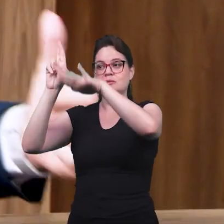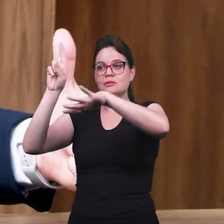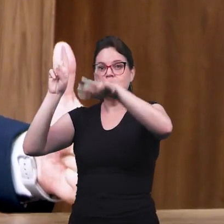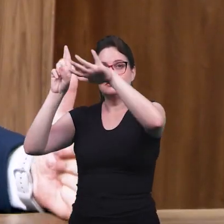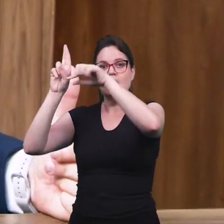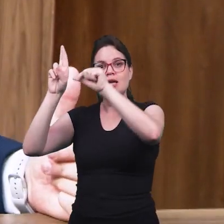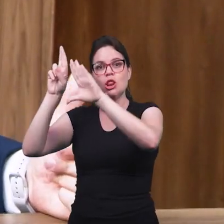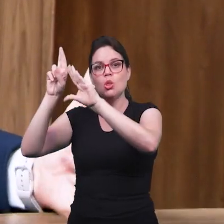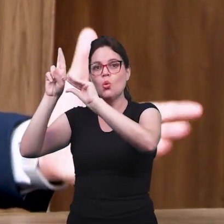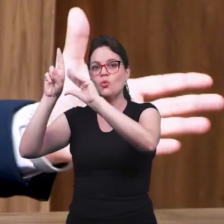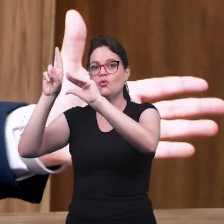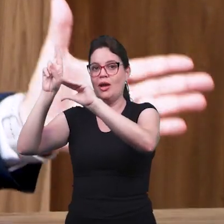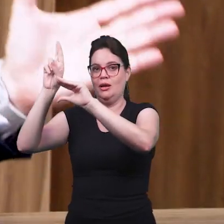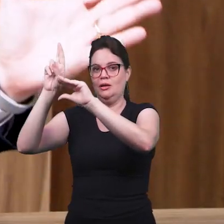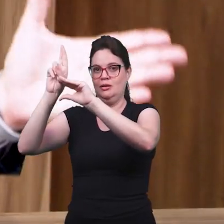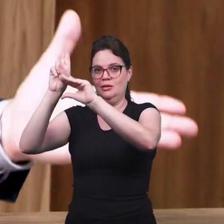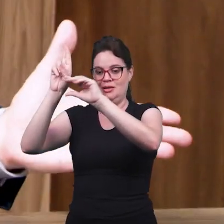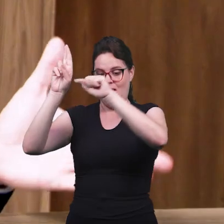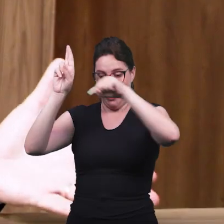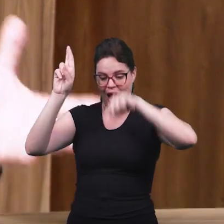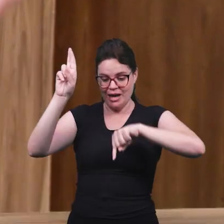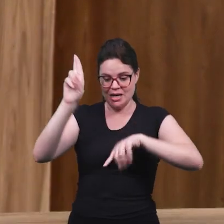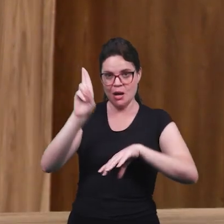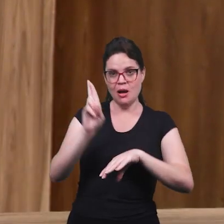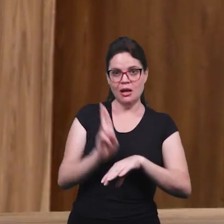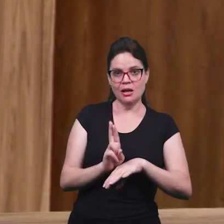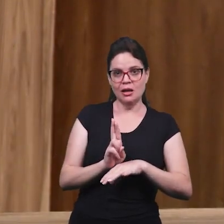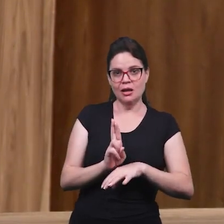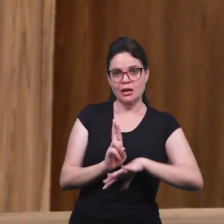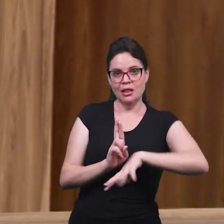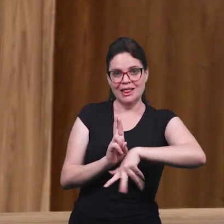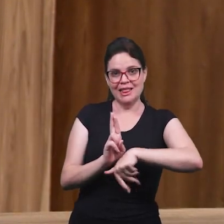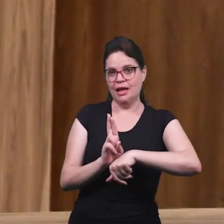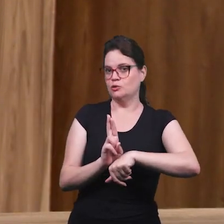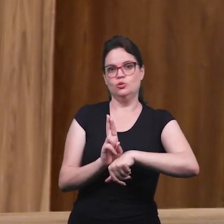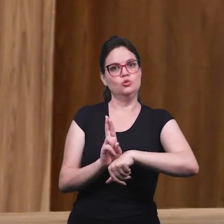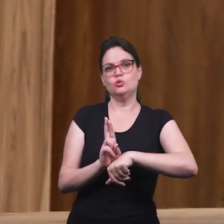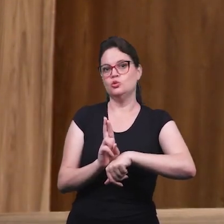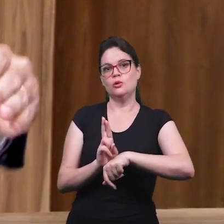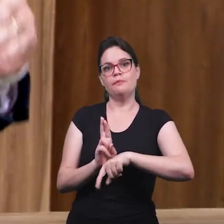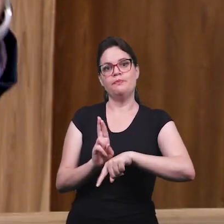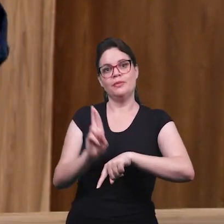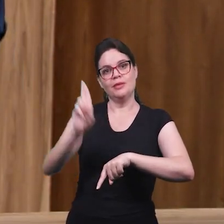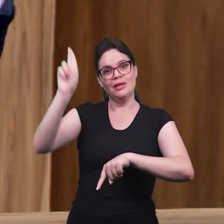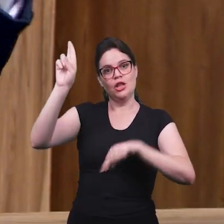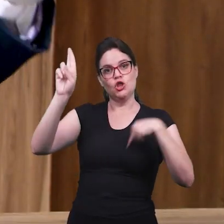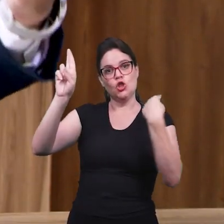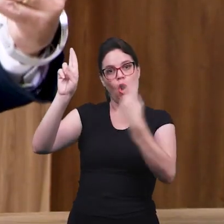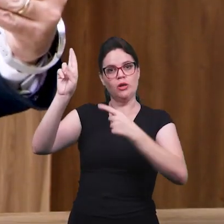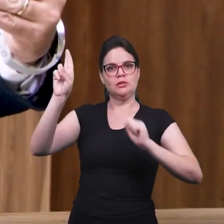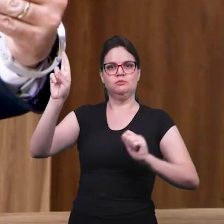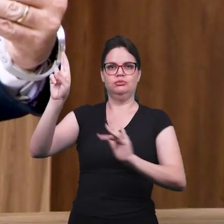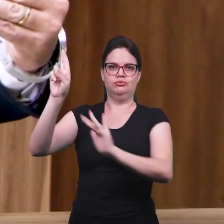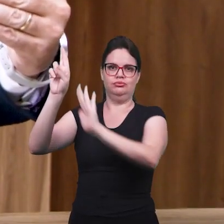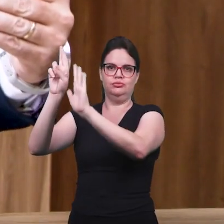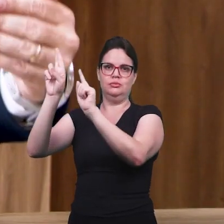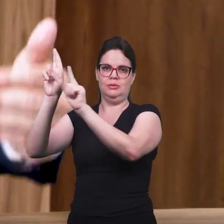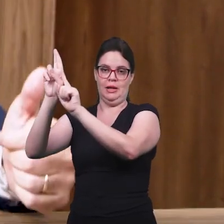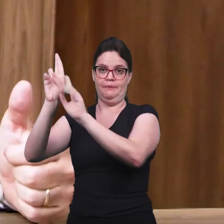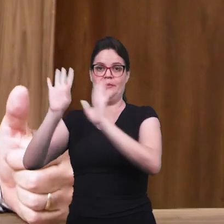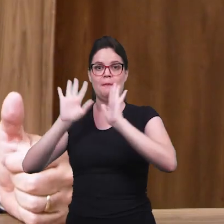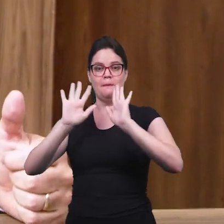encontraremos nos ares. Já agora trazendo para esse outro evento, que é a segunda vinda de